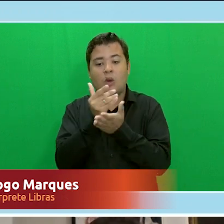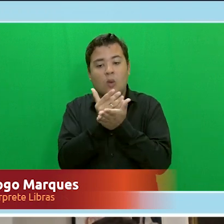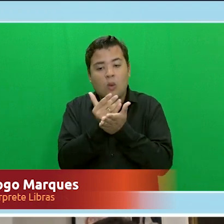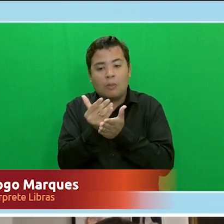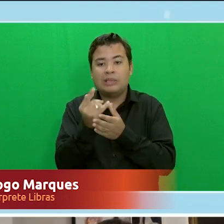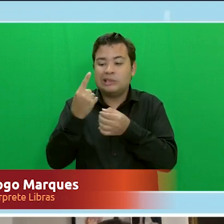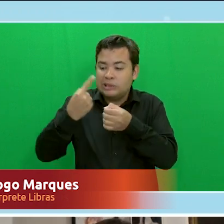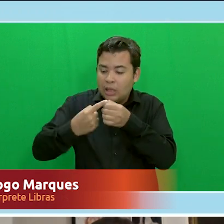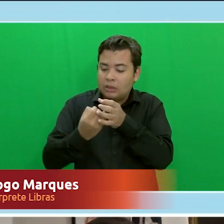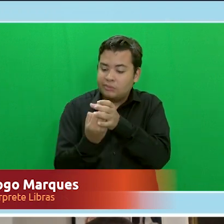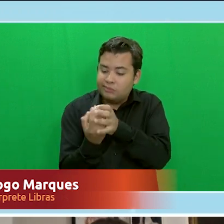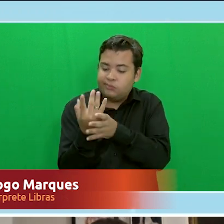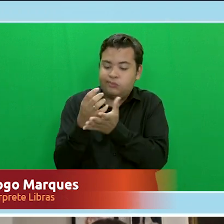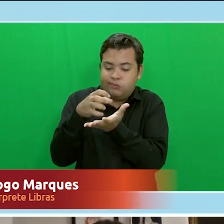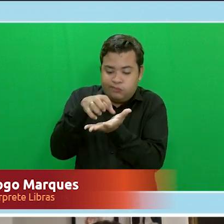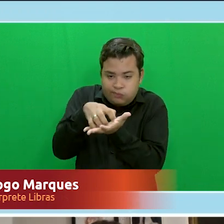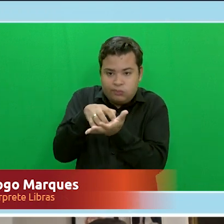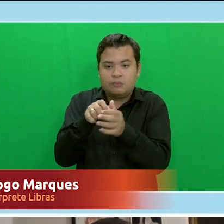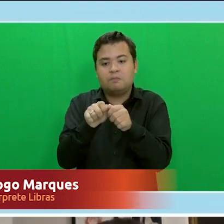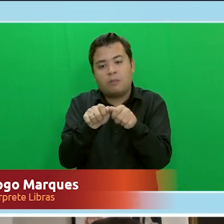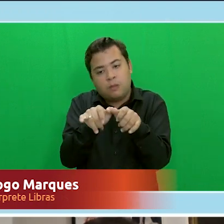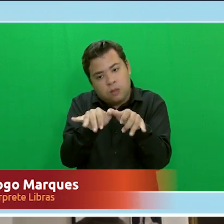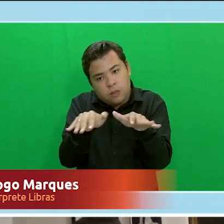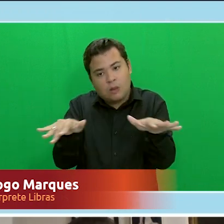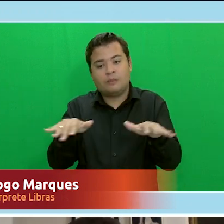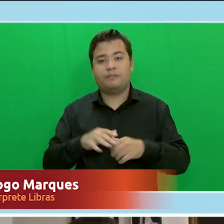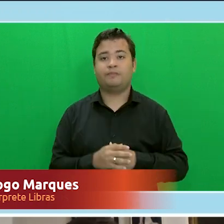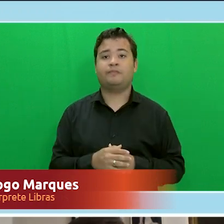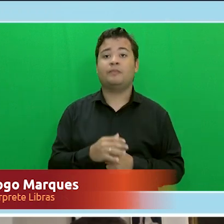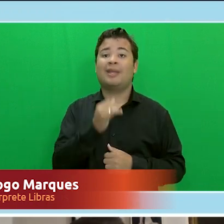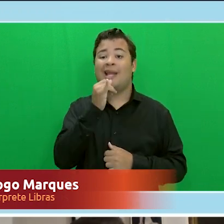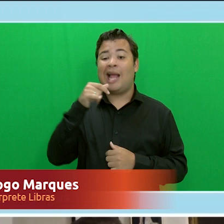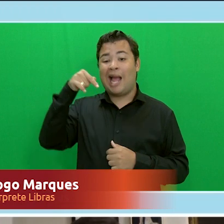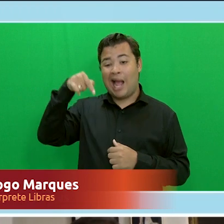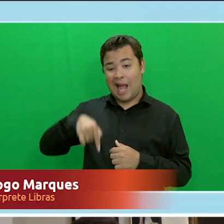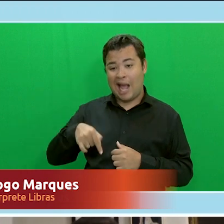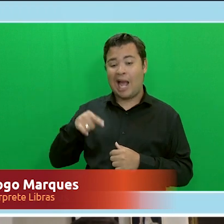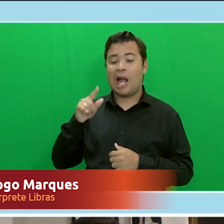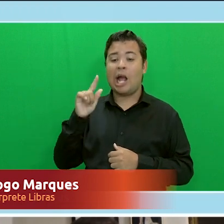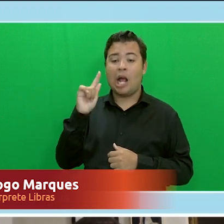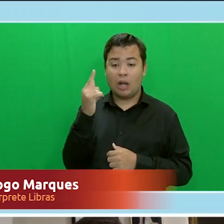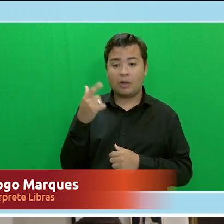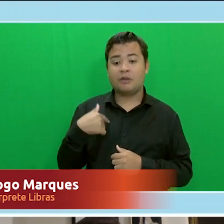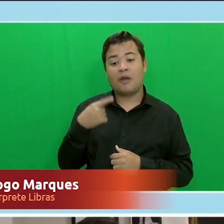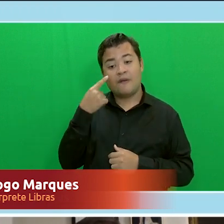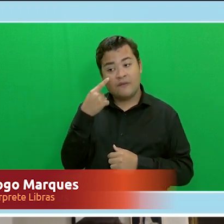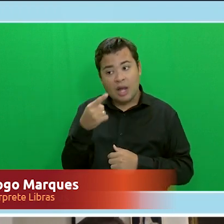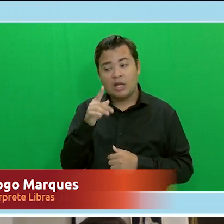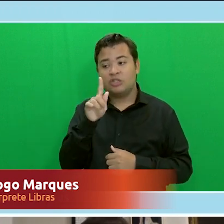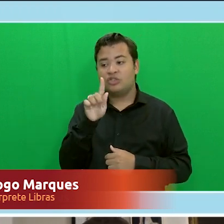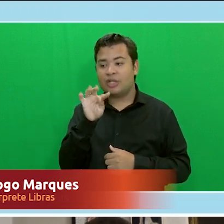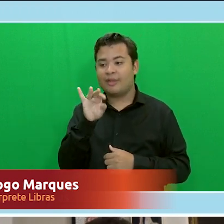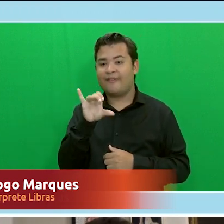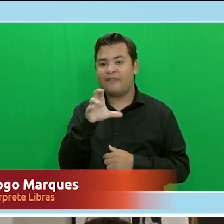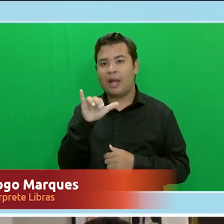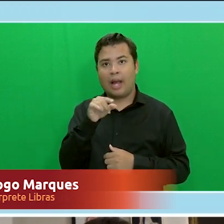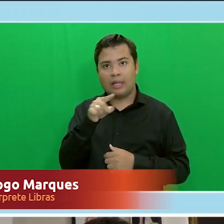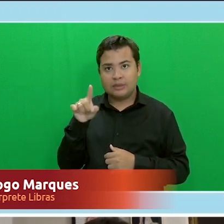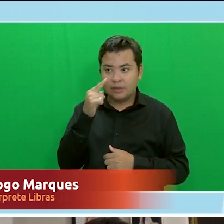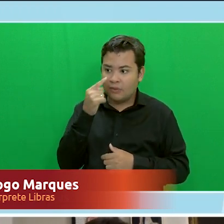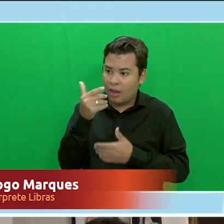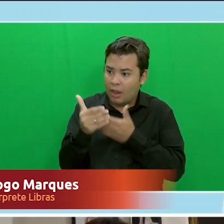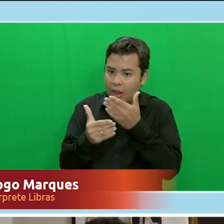centros iniciais das cidades, né? Aqui, nós já estamos começando a ver o processo de